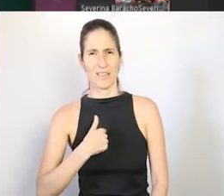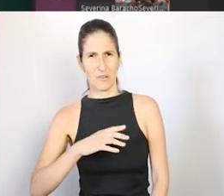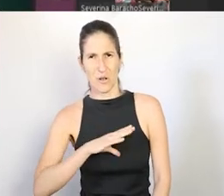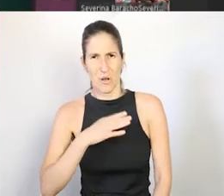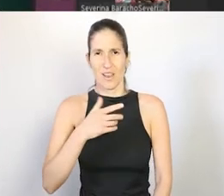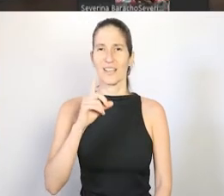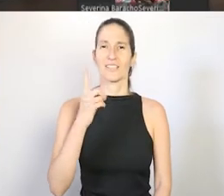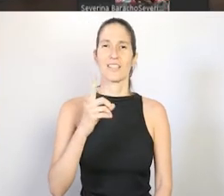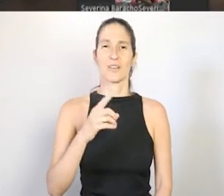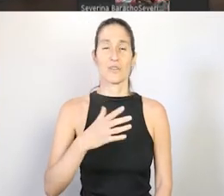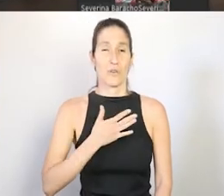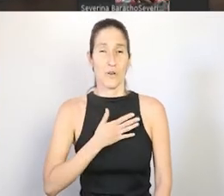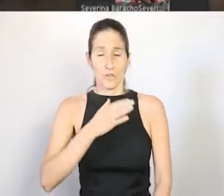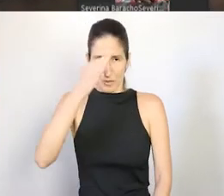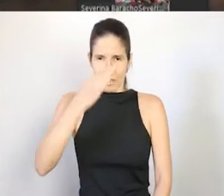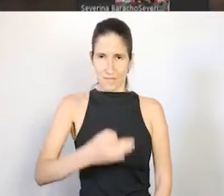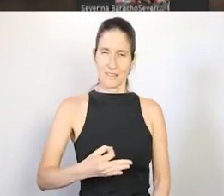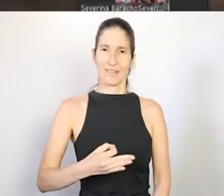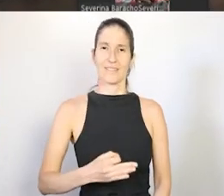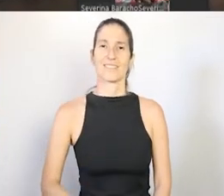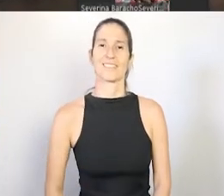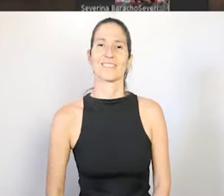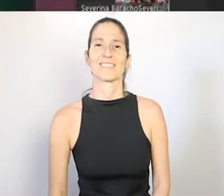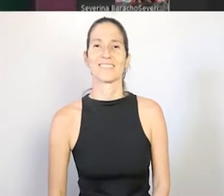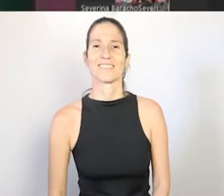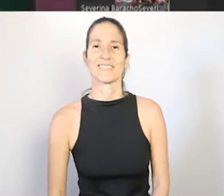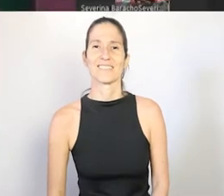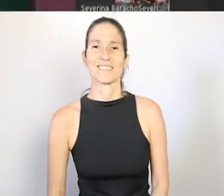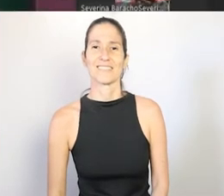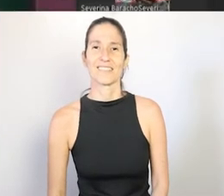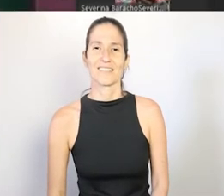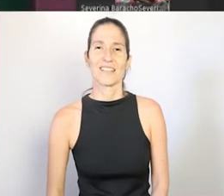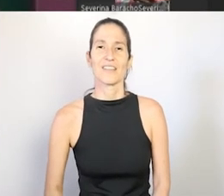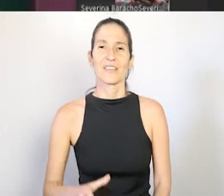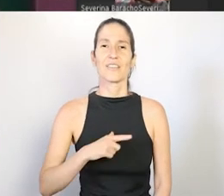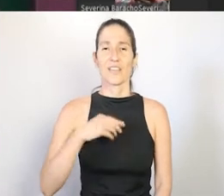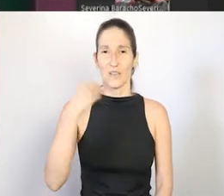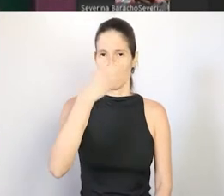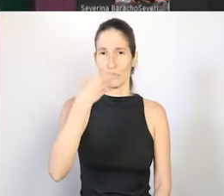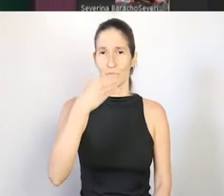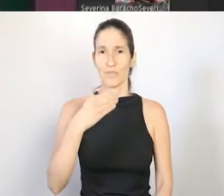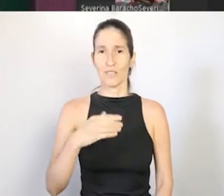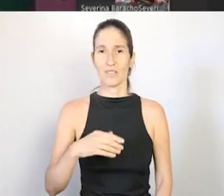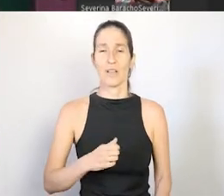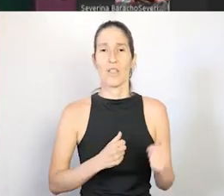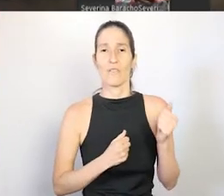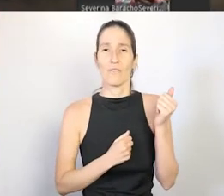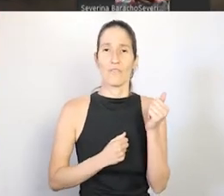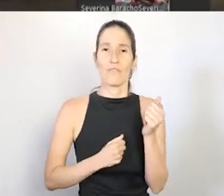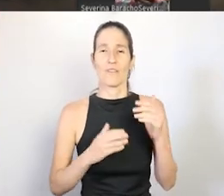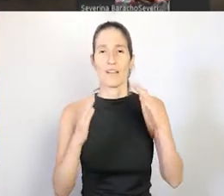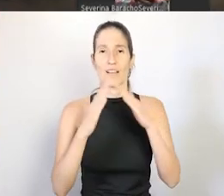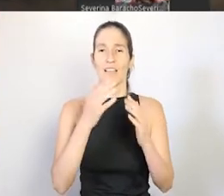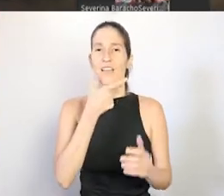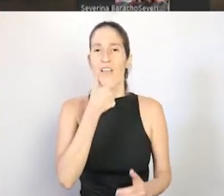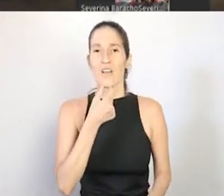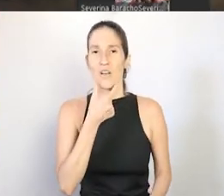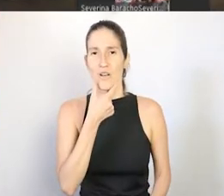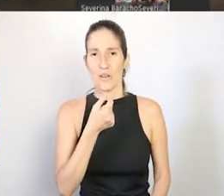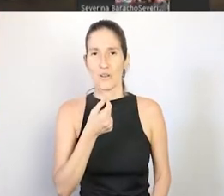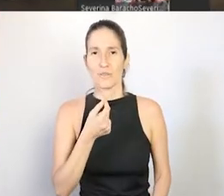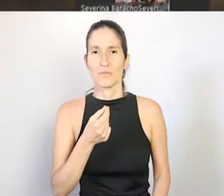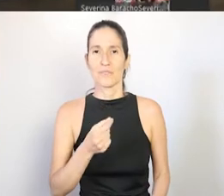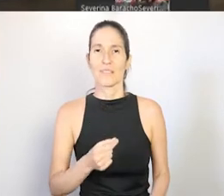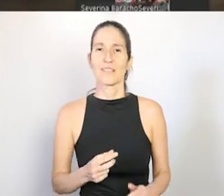cabra direito. Eu gosto da coisa certa, né, mestre? Exatamente. Eu tenho um também chamado Forró na Casa de Homem, que